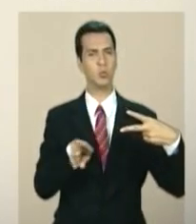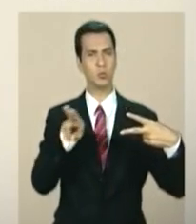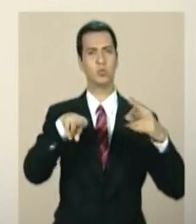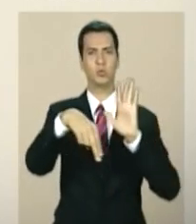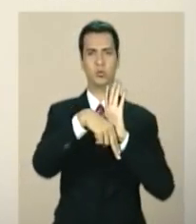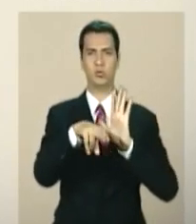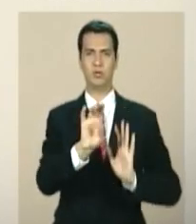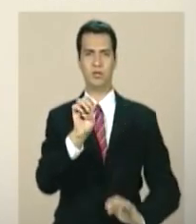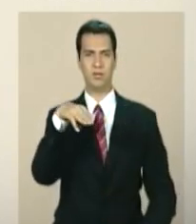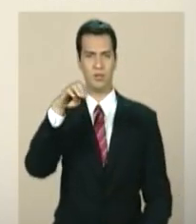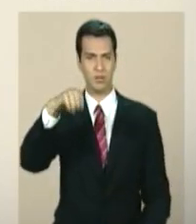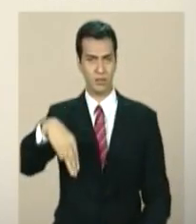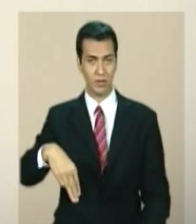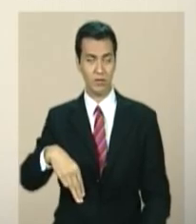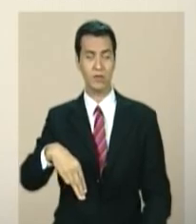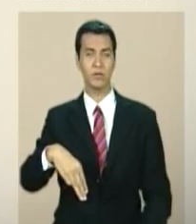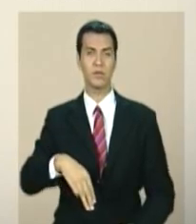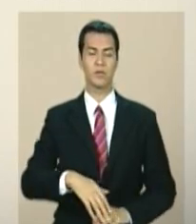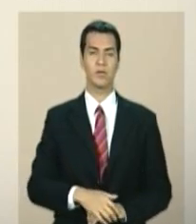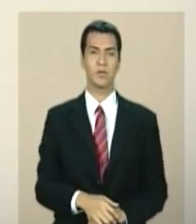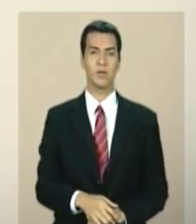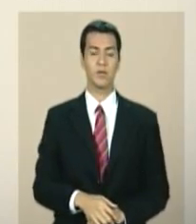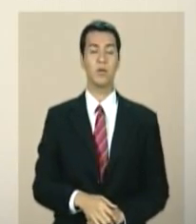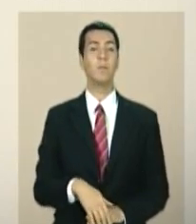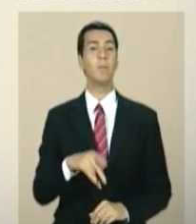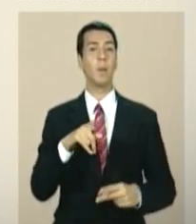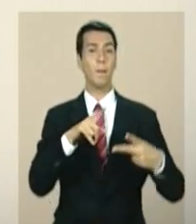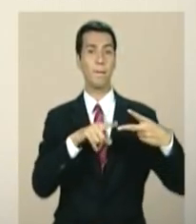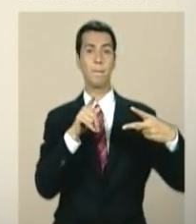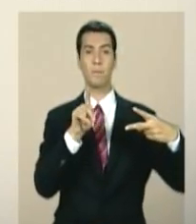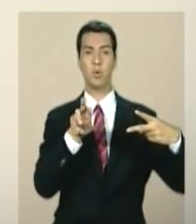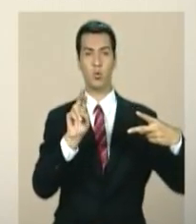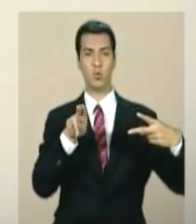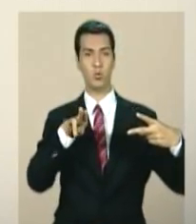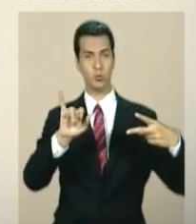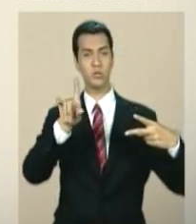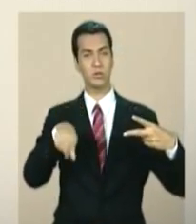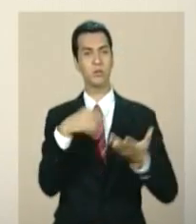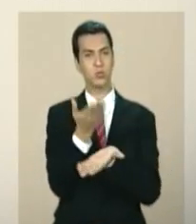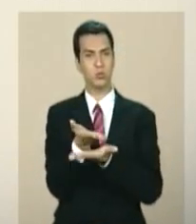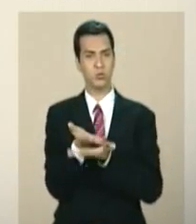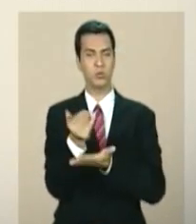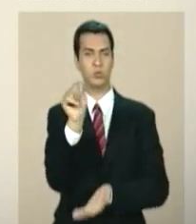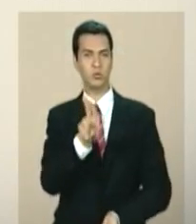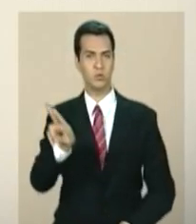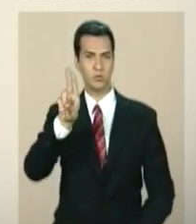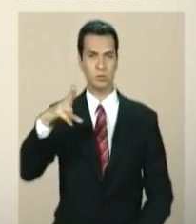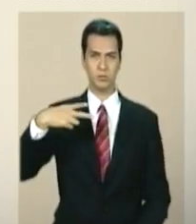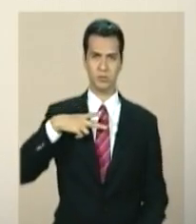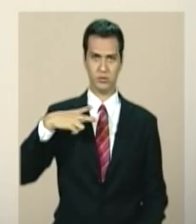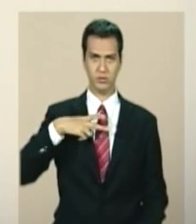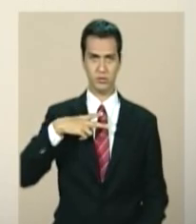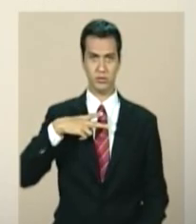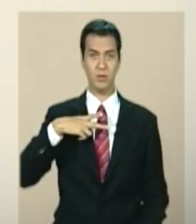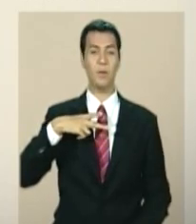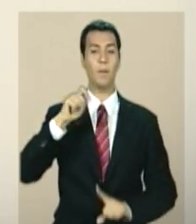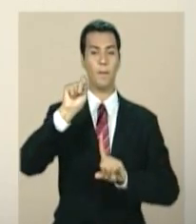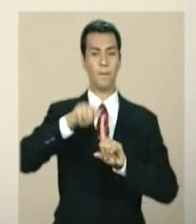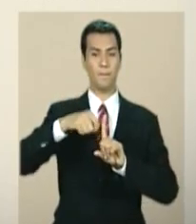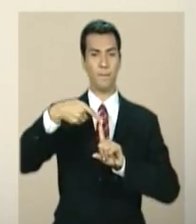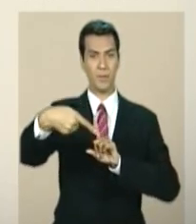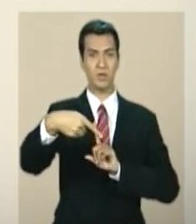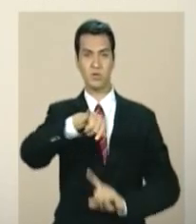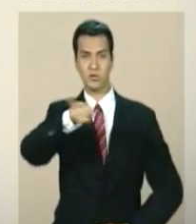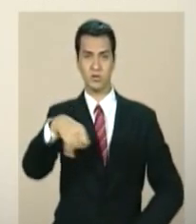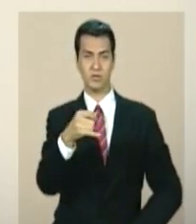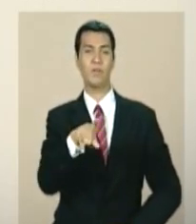estudar uma faculdade particular justamente em janeiro vamos conceder a milionésima bolsa do